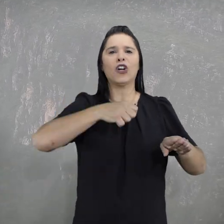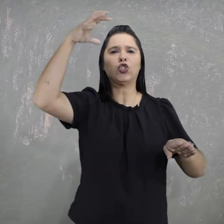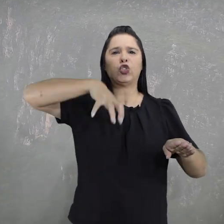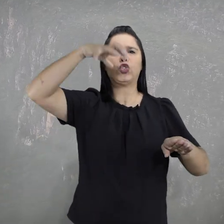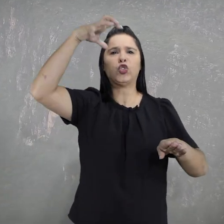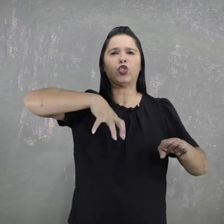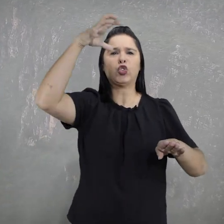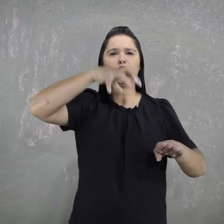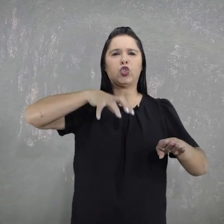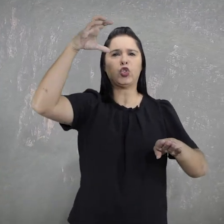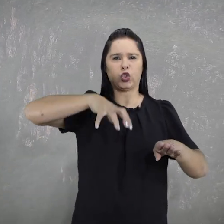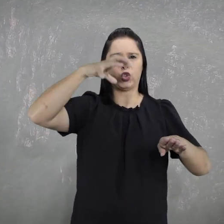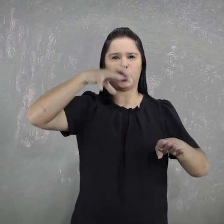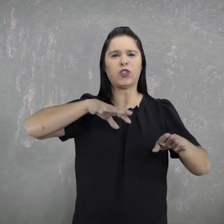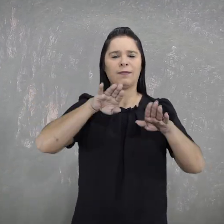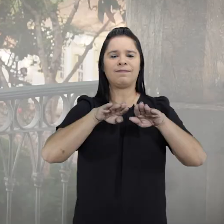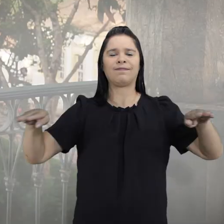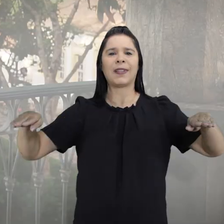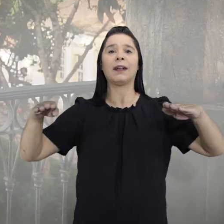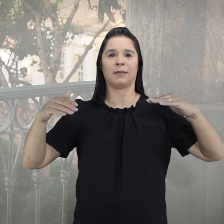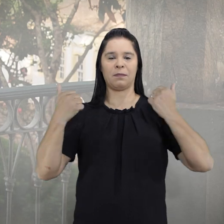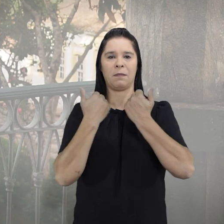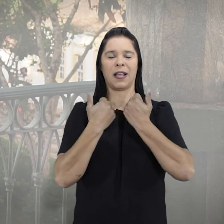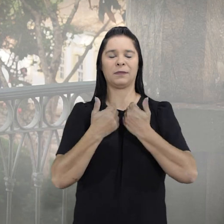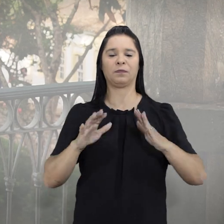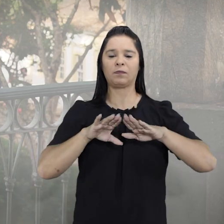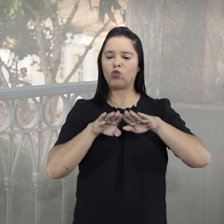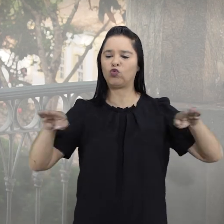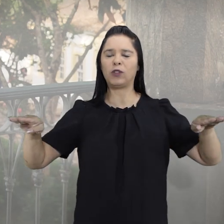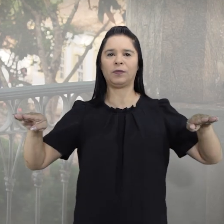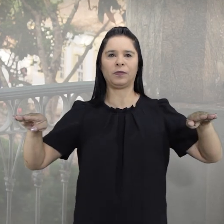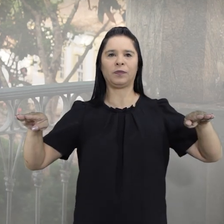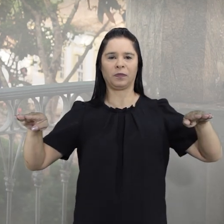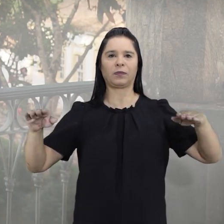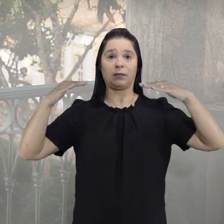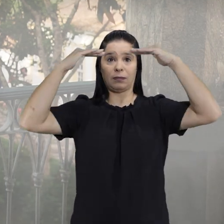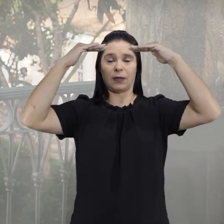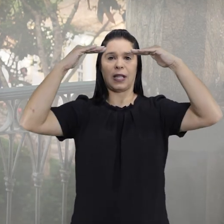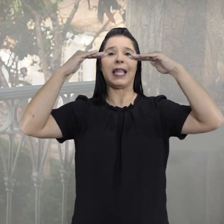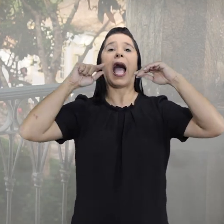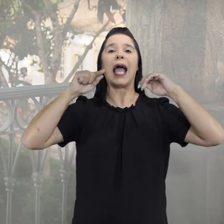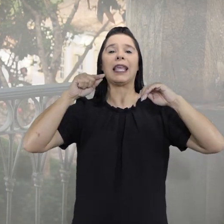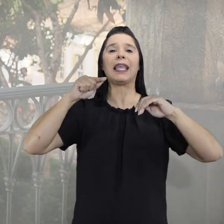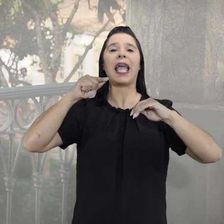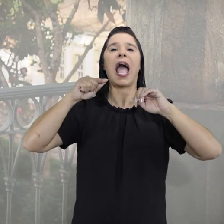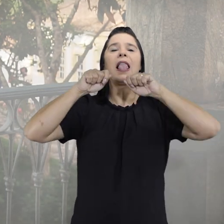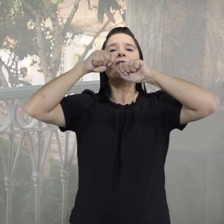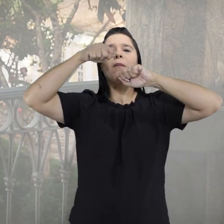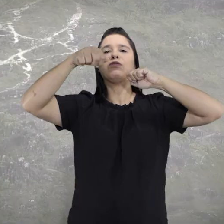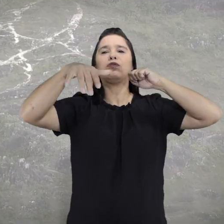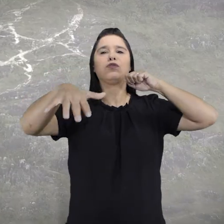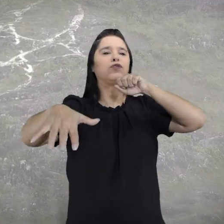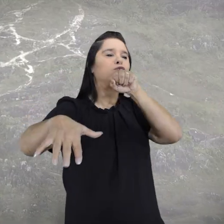que é a chuva, né, que vai cair na sua parte alta, e com isso vai distribuir